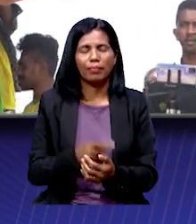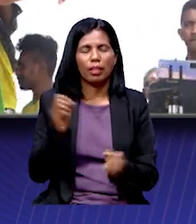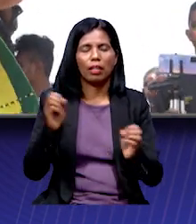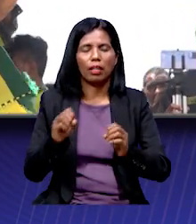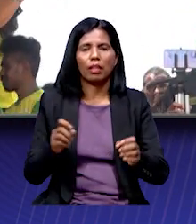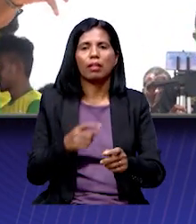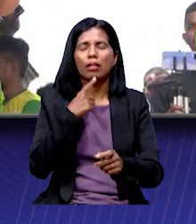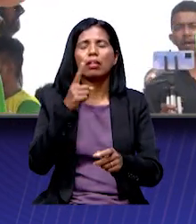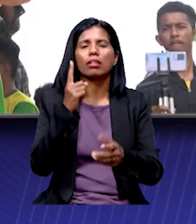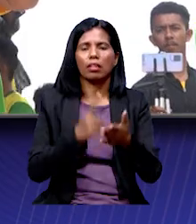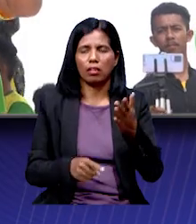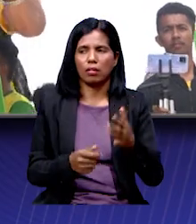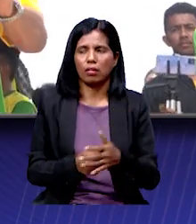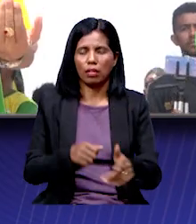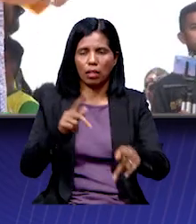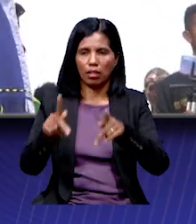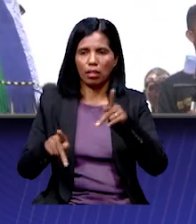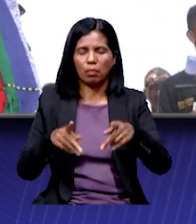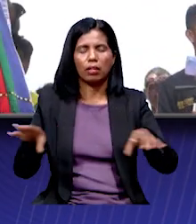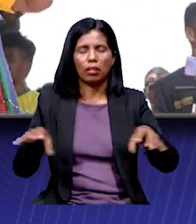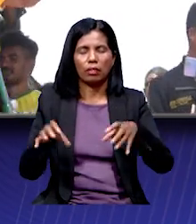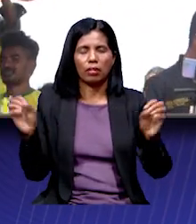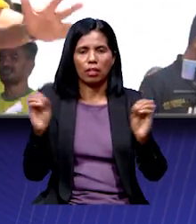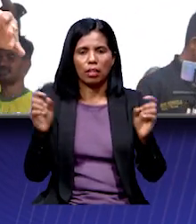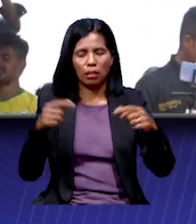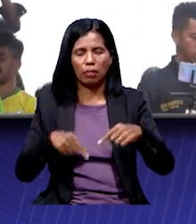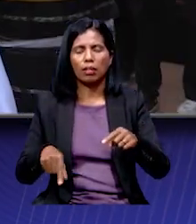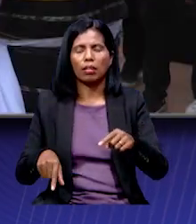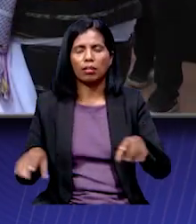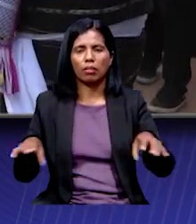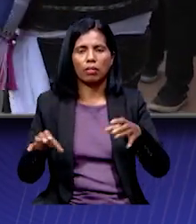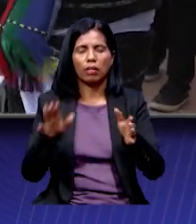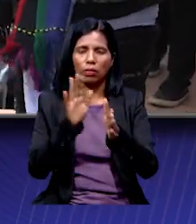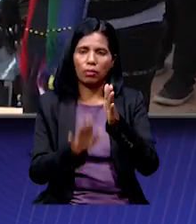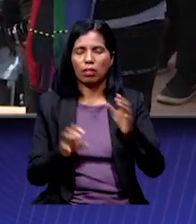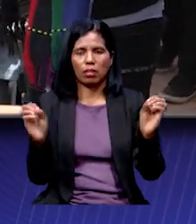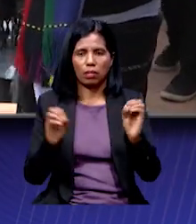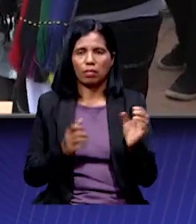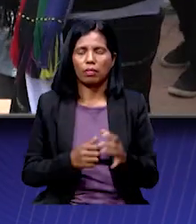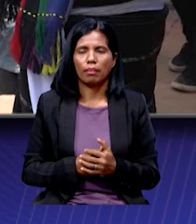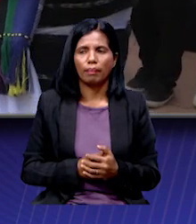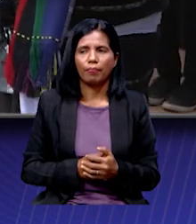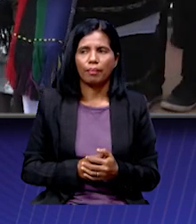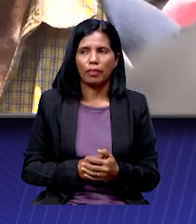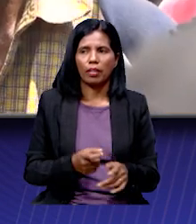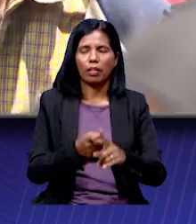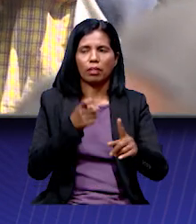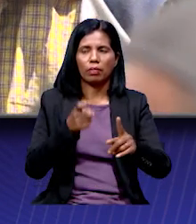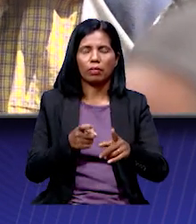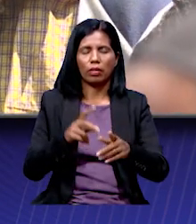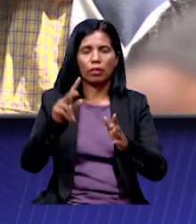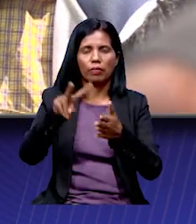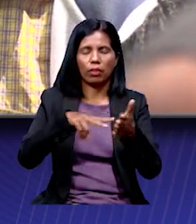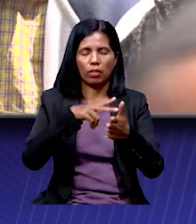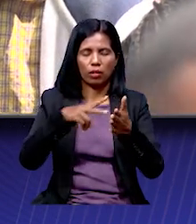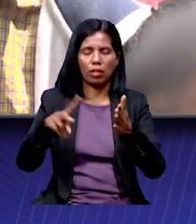Kata saya. Kata emal serviço lae mos sabab be. Menos lae ha. Ida ne da lao kursi violação constitução. Mai